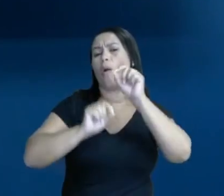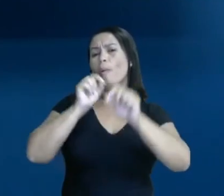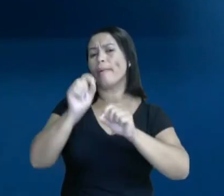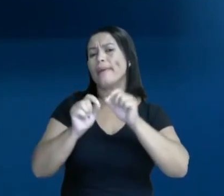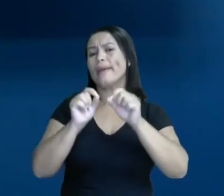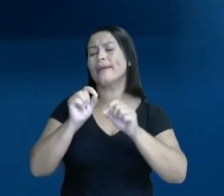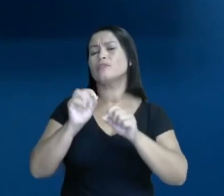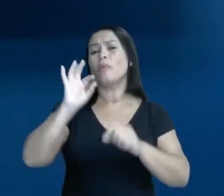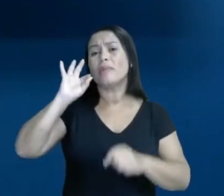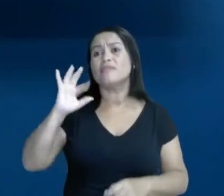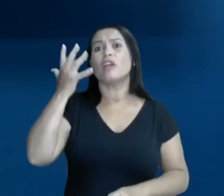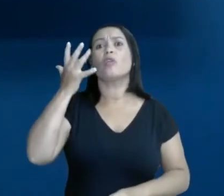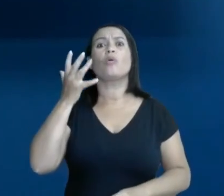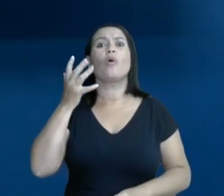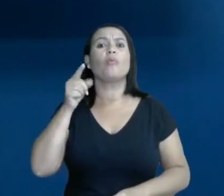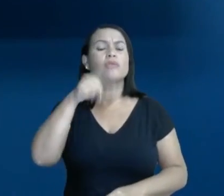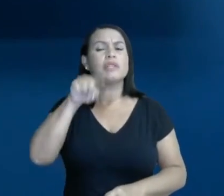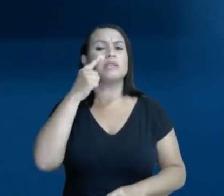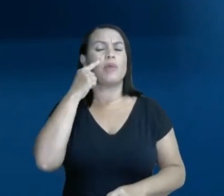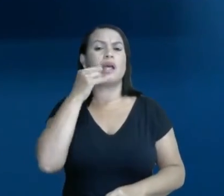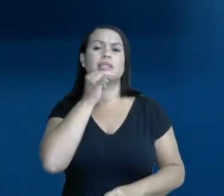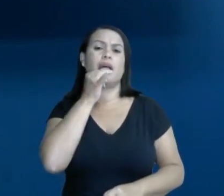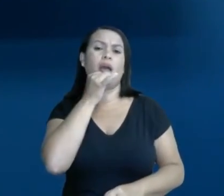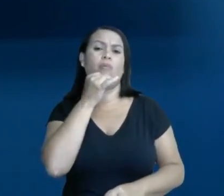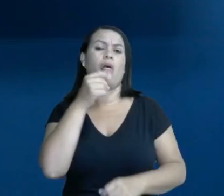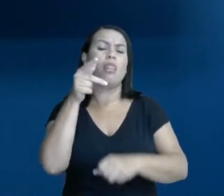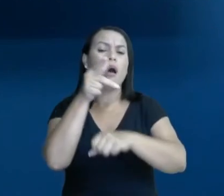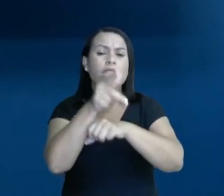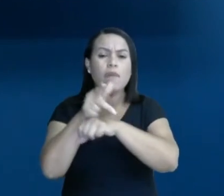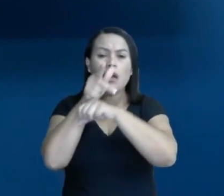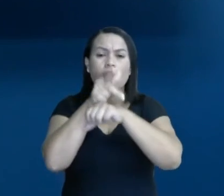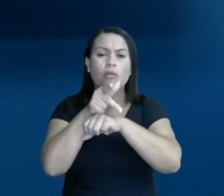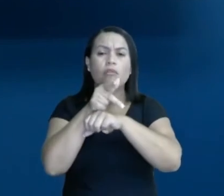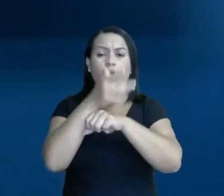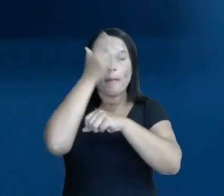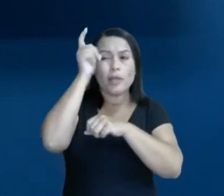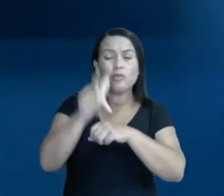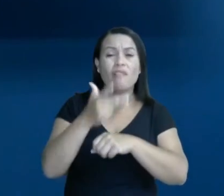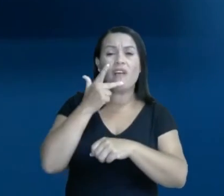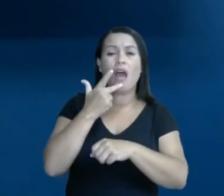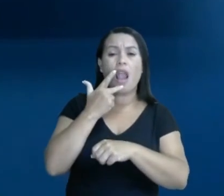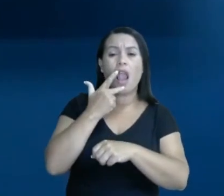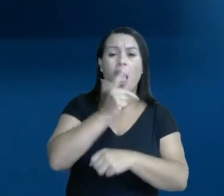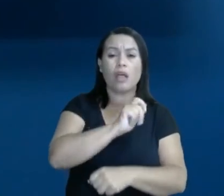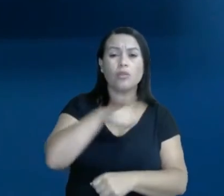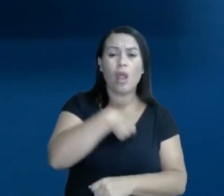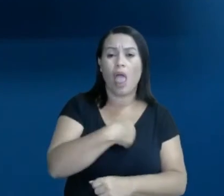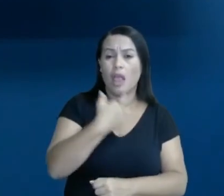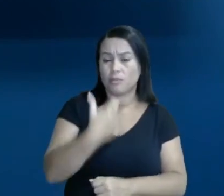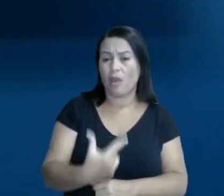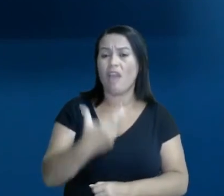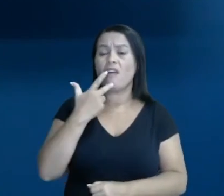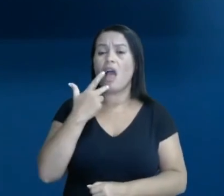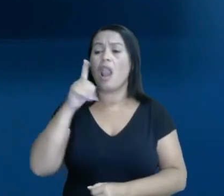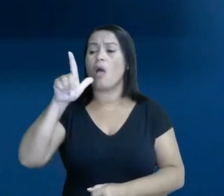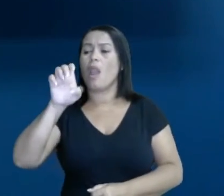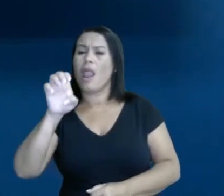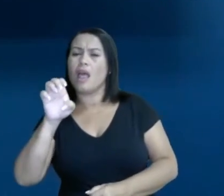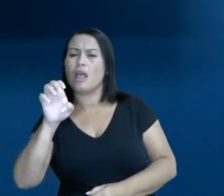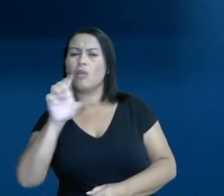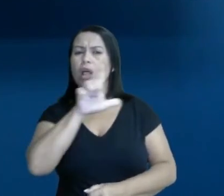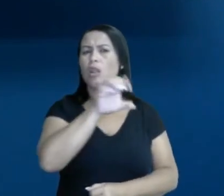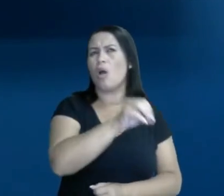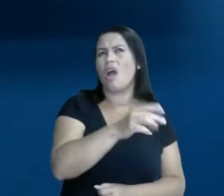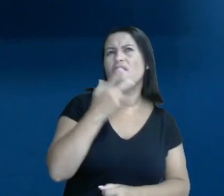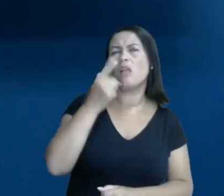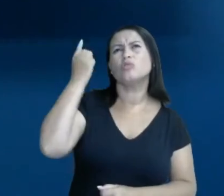esse fenômeno, porque se você está assistindo um vídeo de um nativo falando em língua espanhola e aí ele fala o le no lugar do lo, aí você fica, oxe,